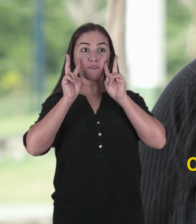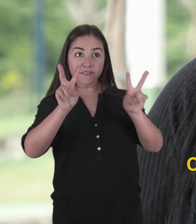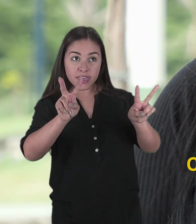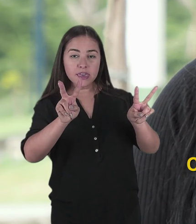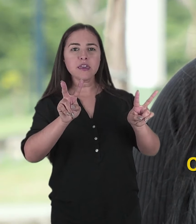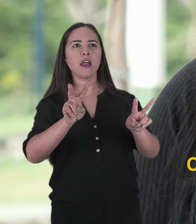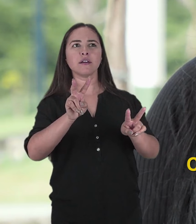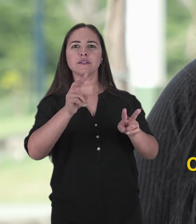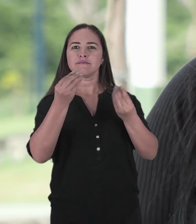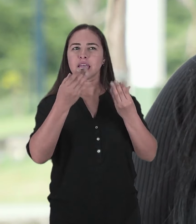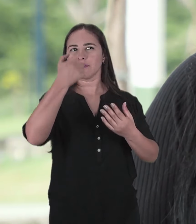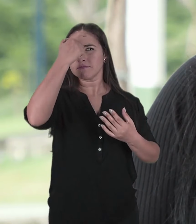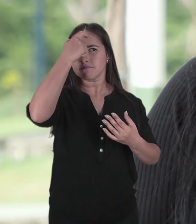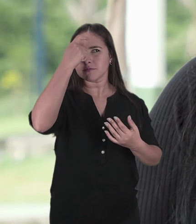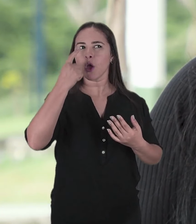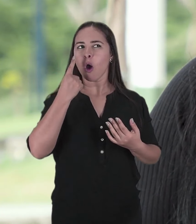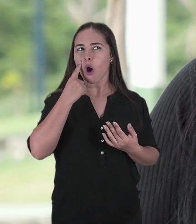viam que tinham